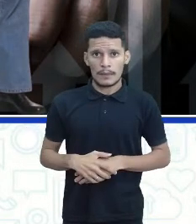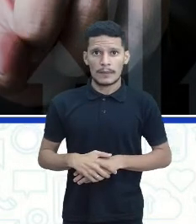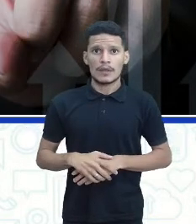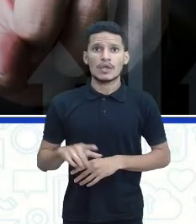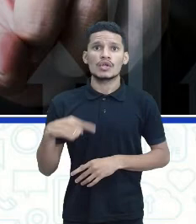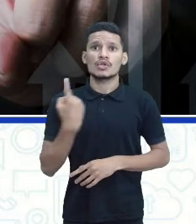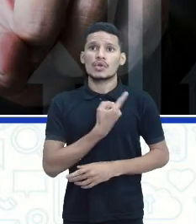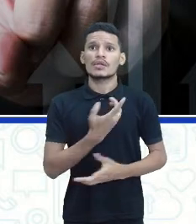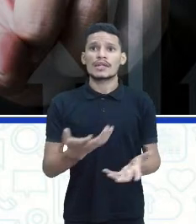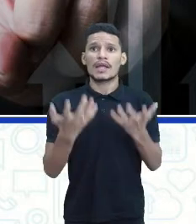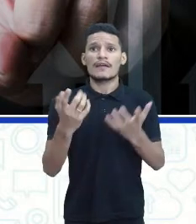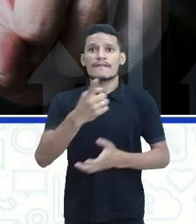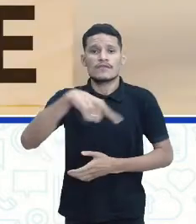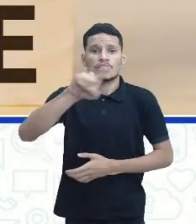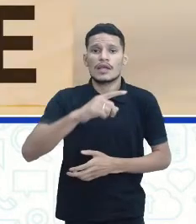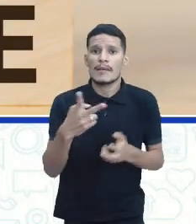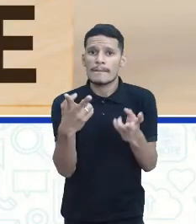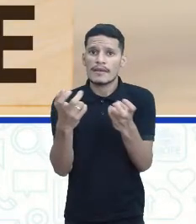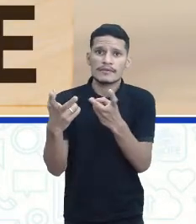queremos que vocês percebam...